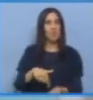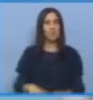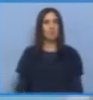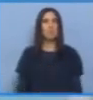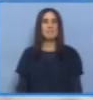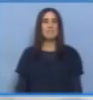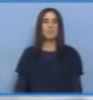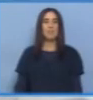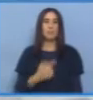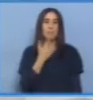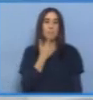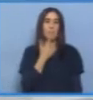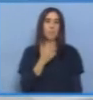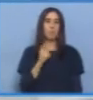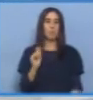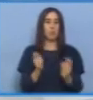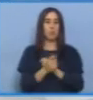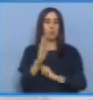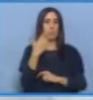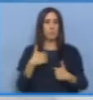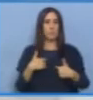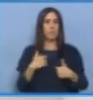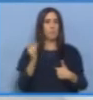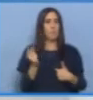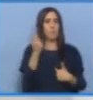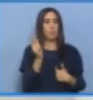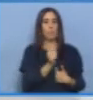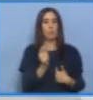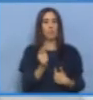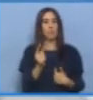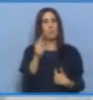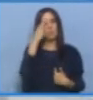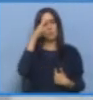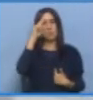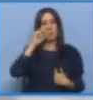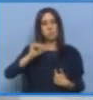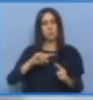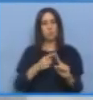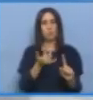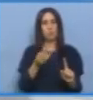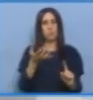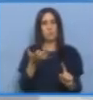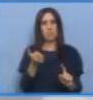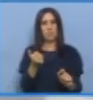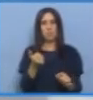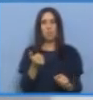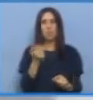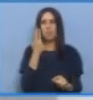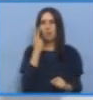que pareça, eu acho que a maior mudança foi quando fui pela primeira vez um mês a Moçambique, em 2015. E de facto, vivenciar